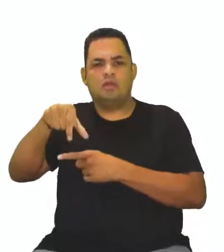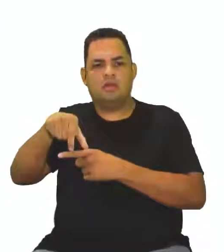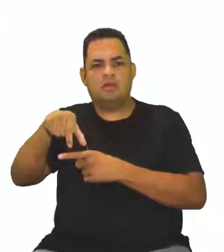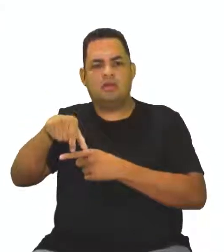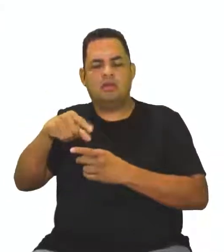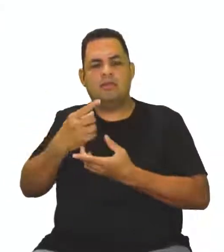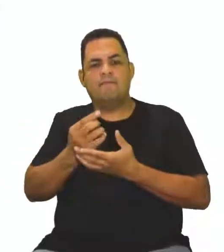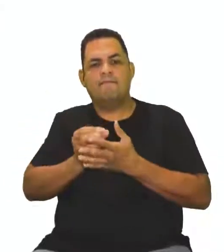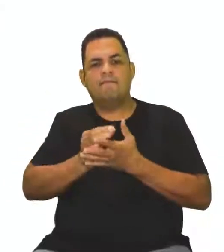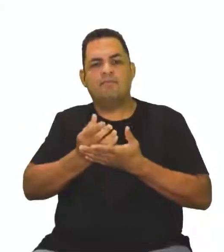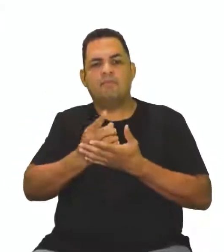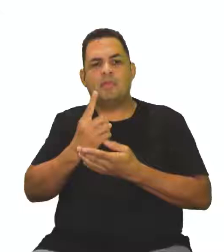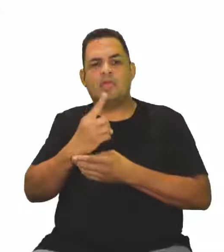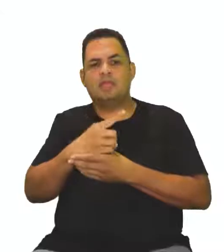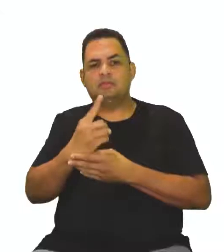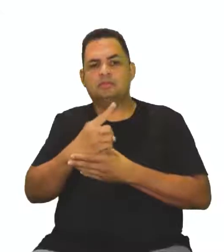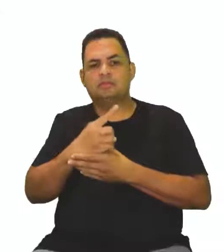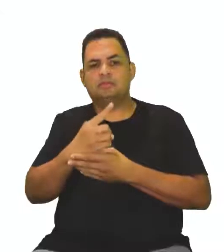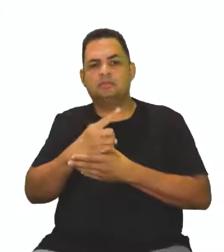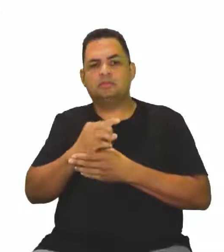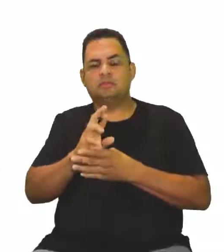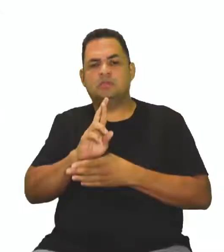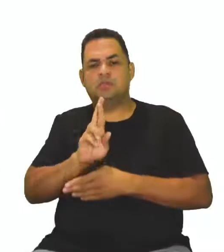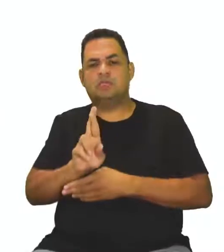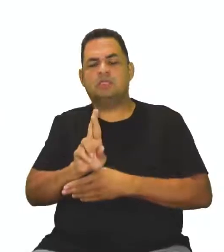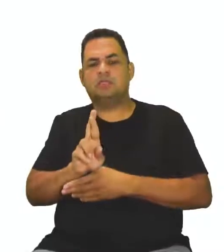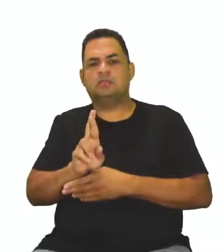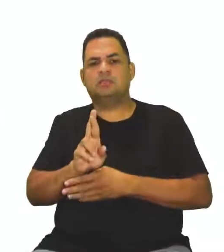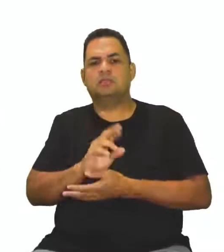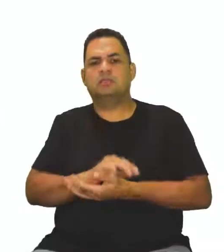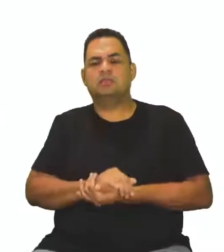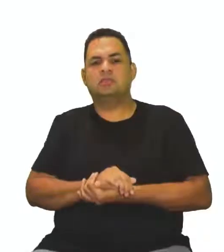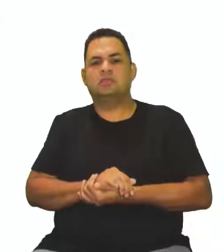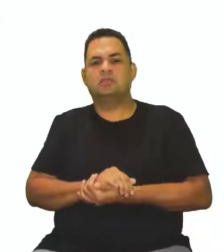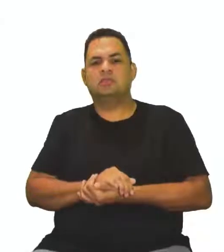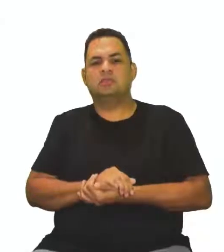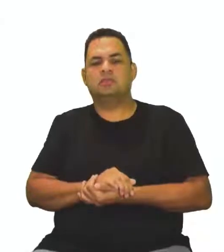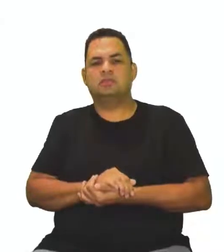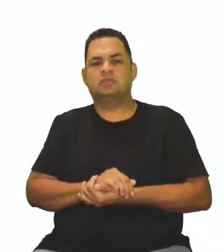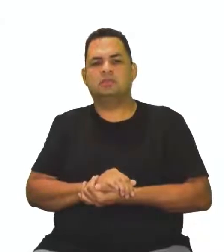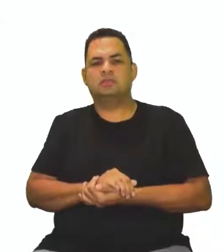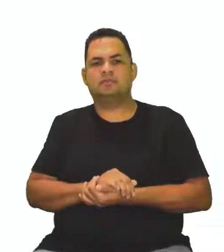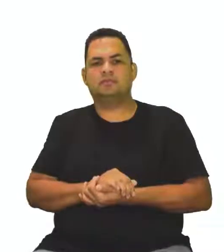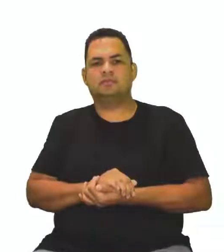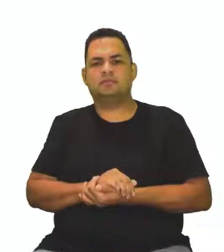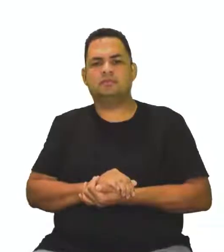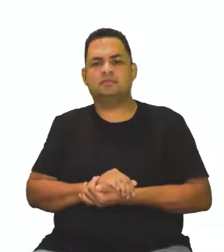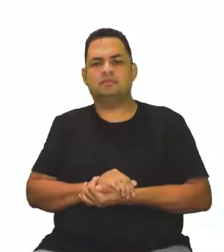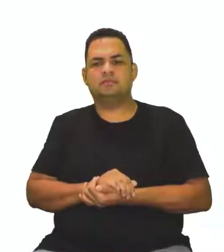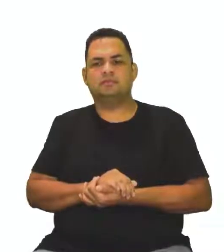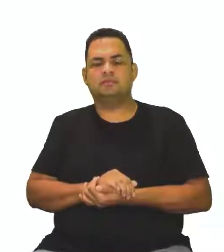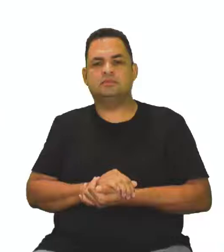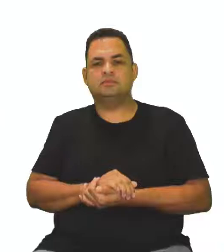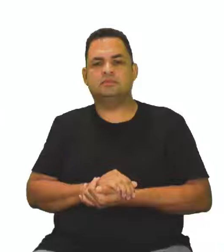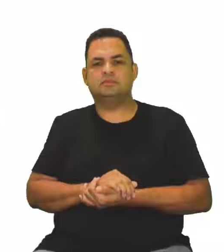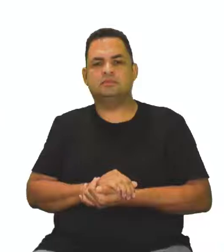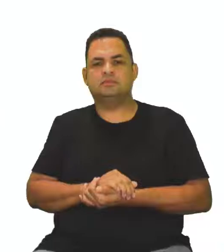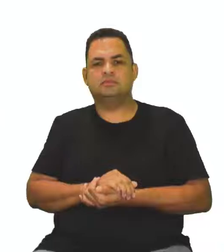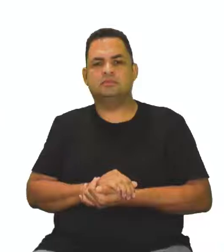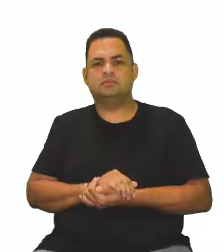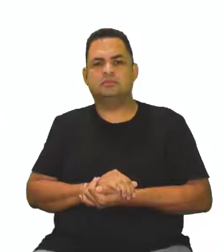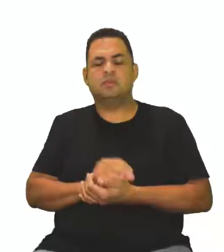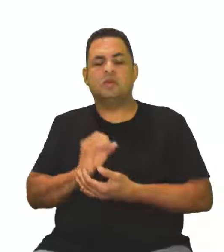que mede resistência, né? Então, amperímetro, corrente, voltímetro, voltagem, ohmímetro,